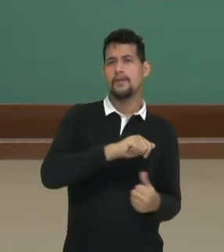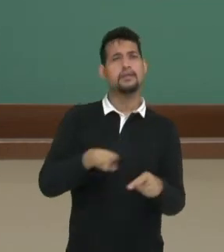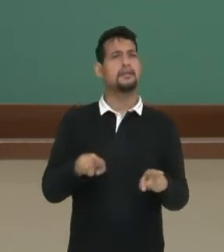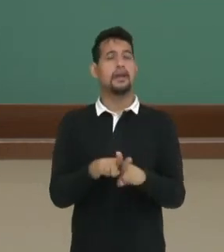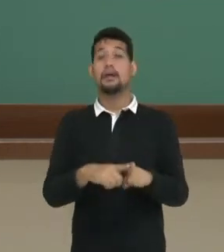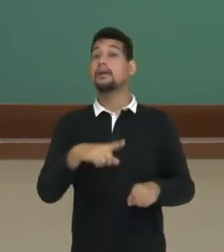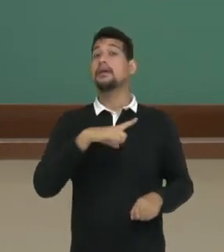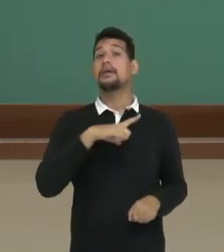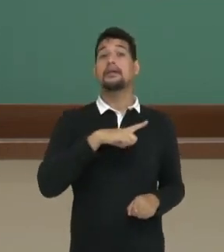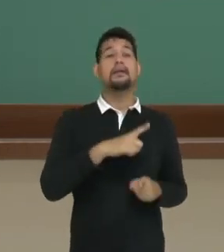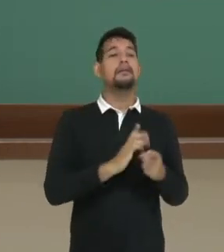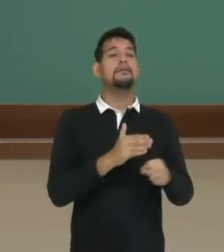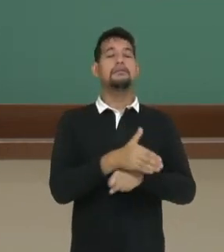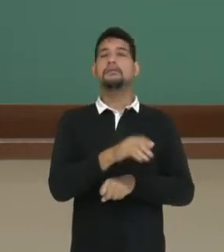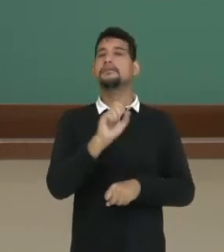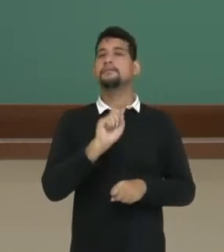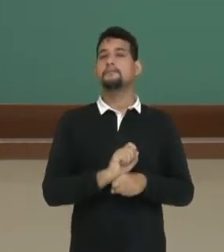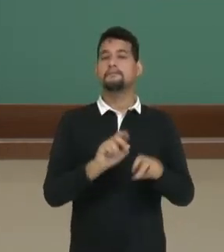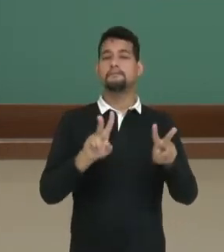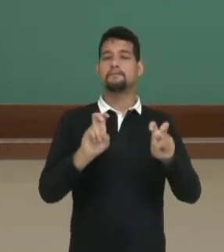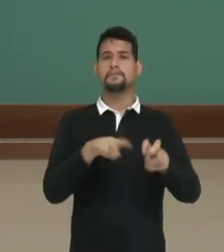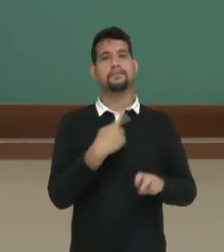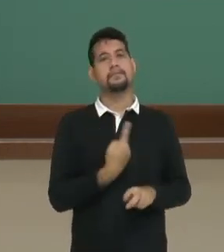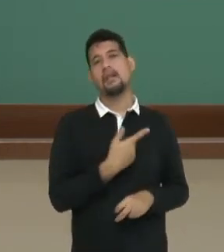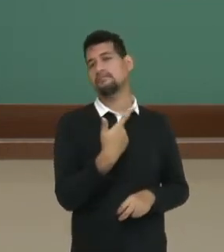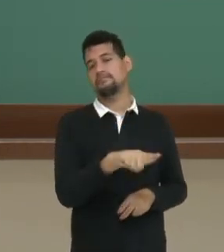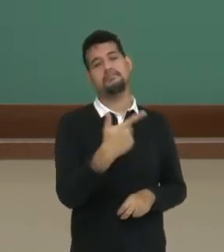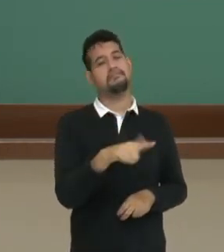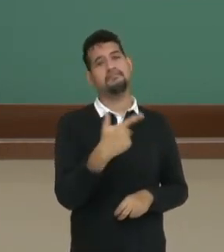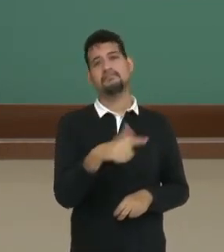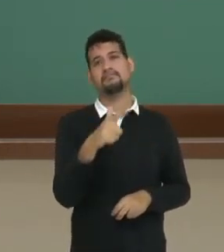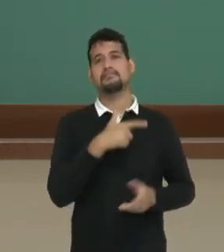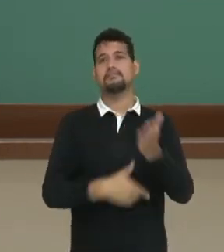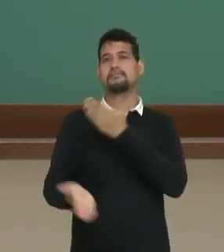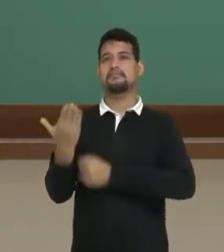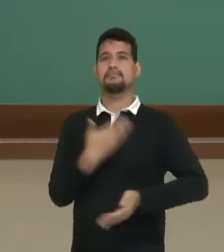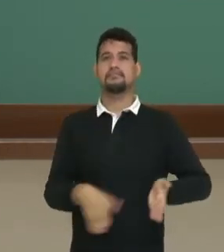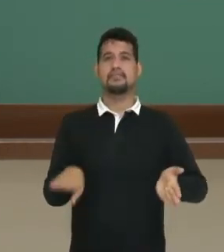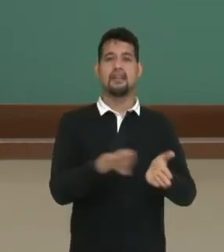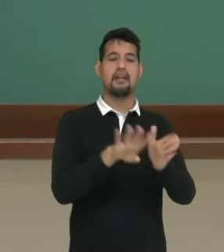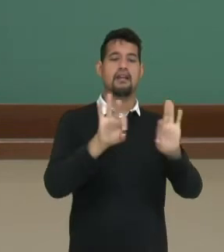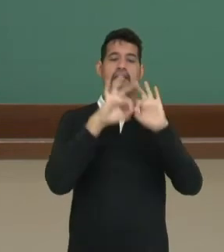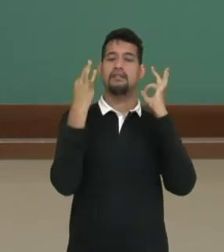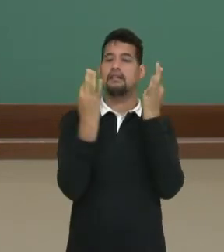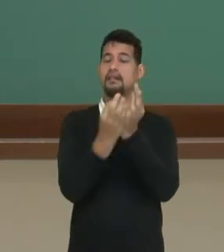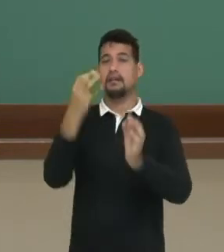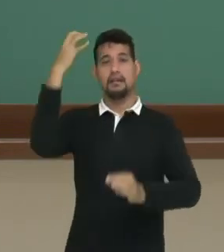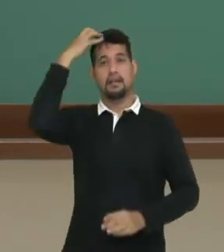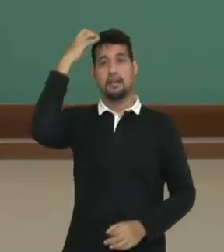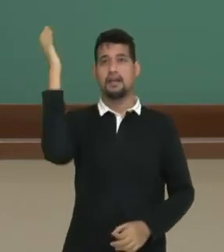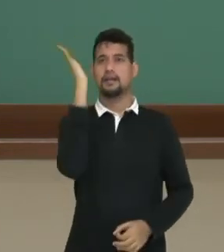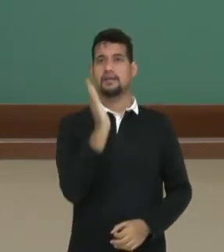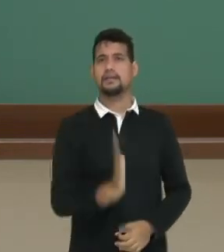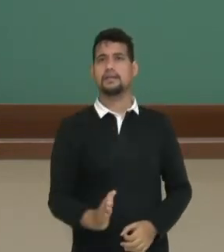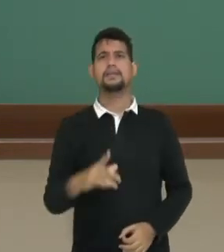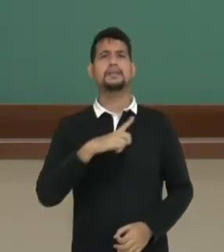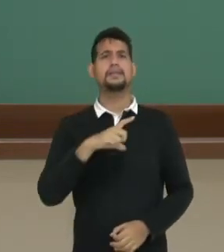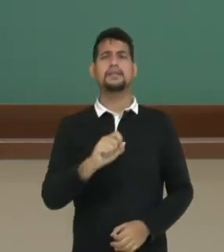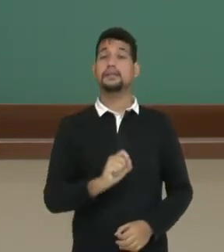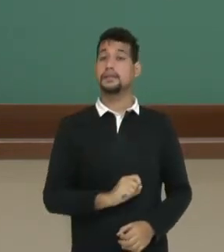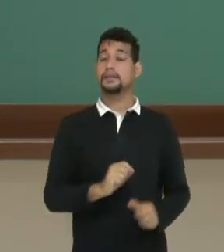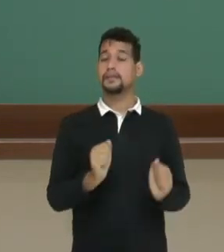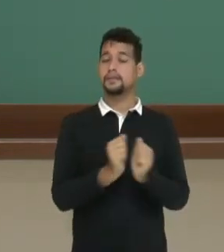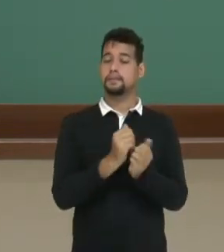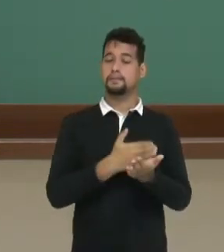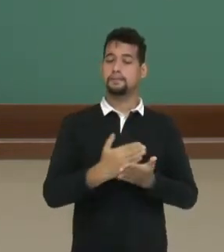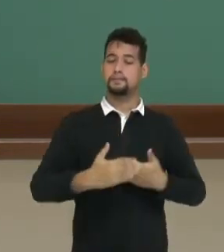aí acesso a questões que nós não tínhamos antes da chegada da família real no Brasil. Nós vamos ter com eles a partir